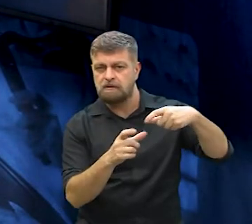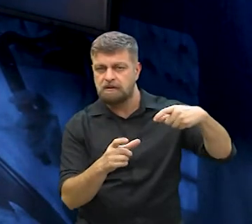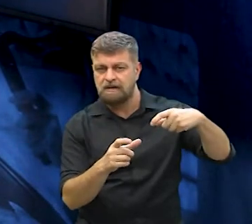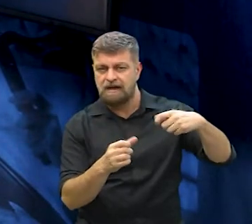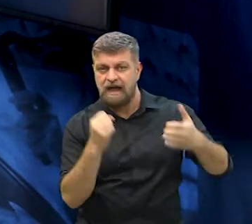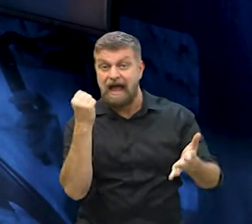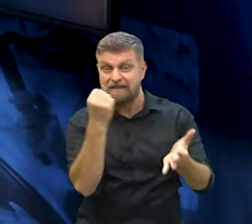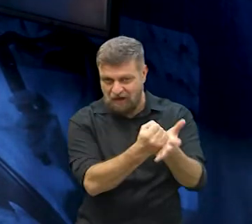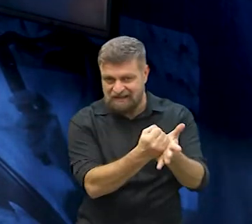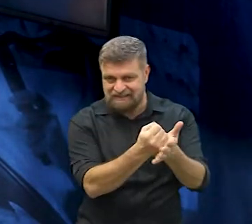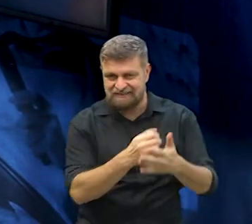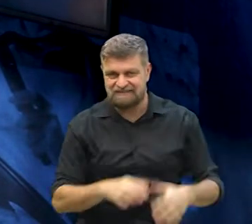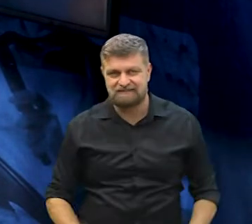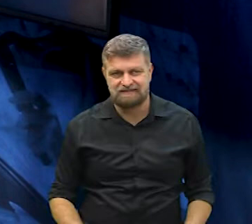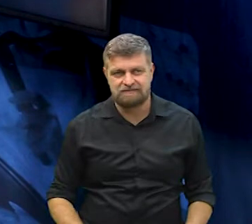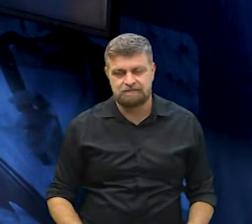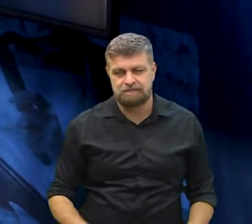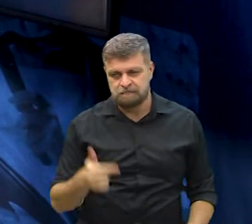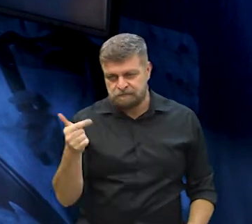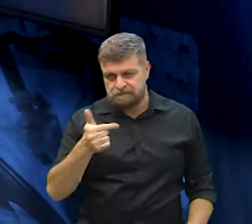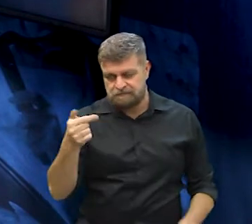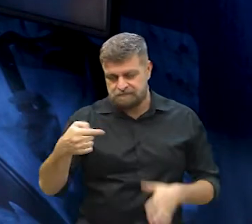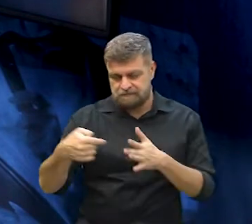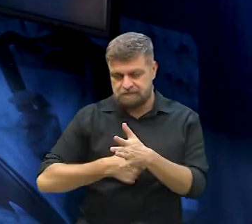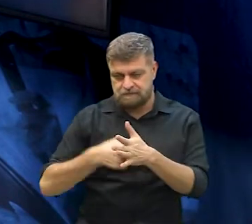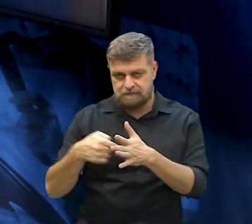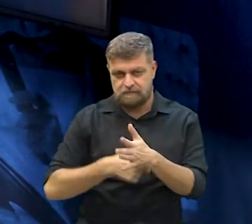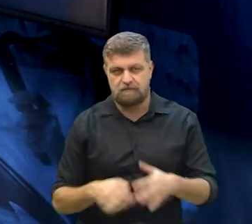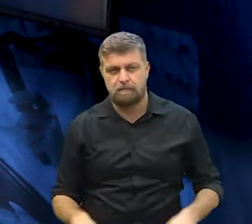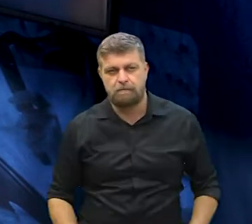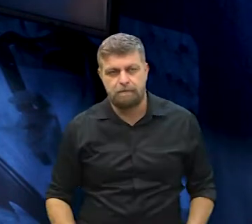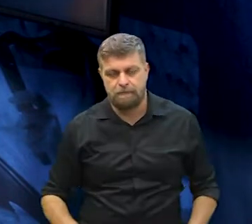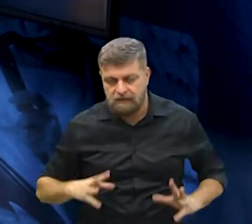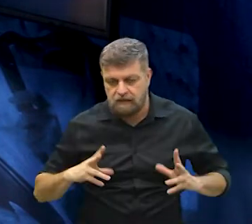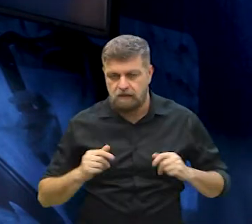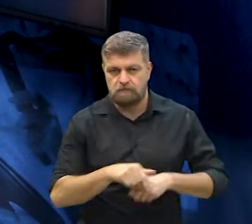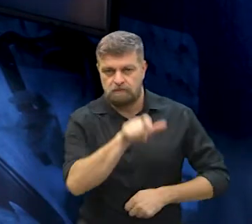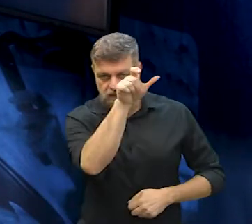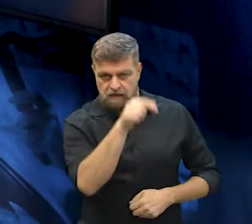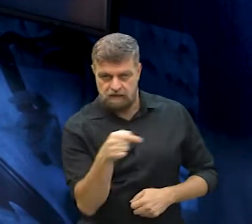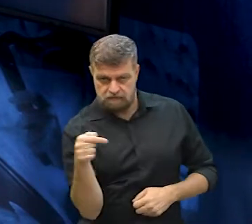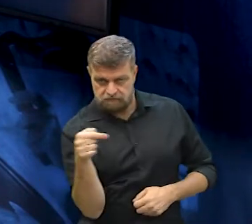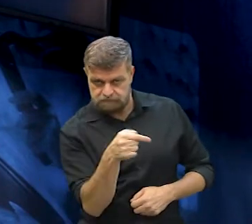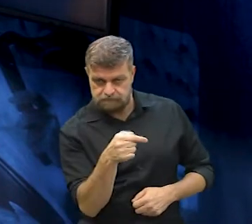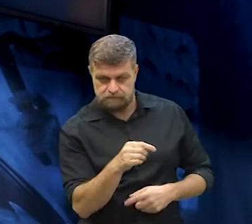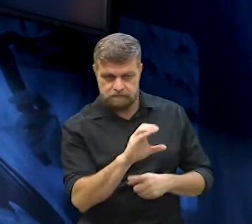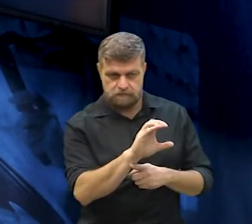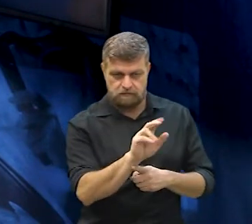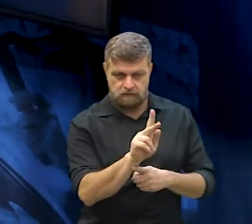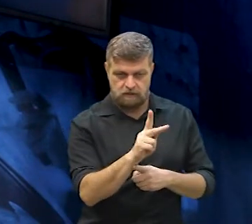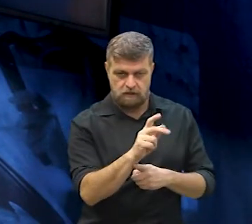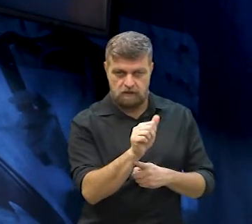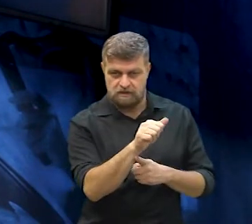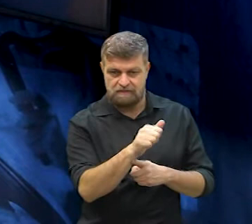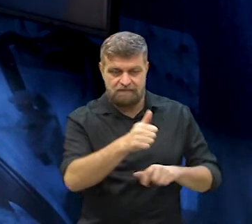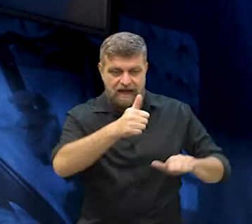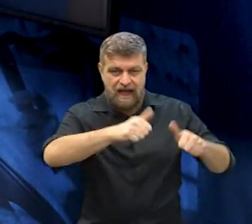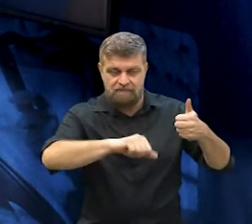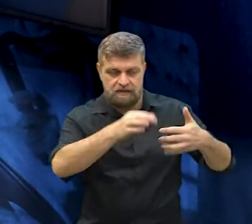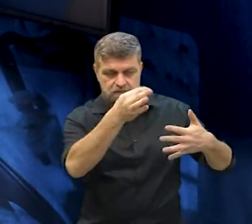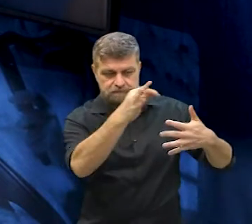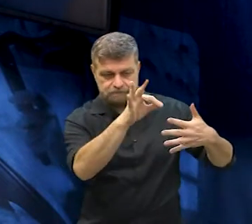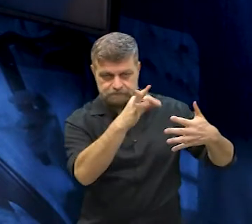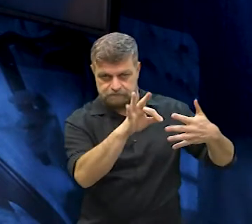nota. Legal. Indo para a segunda pergunta do score, todo chapa na nossa plataforma, sim, ele